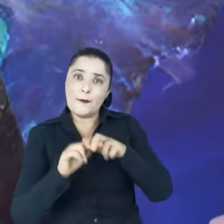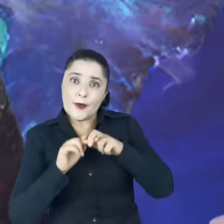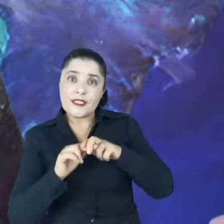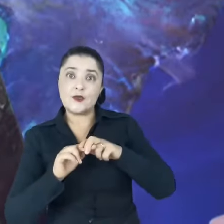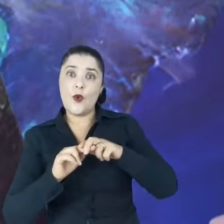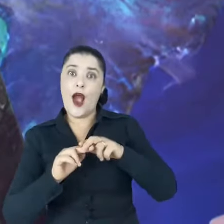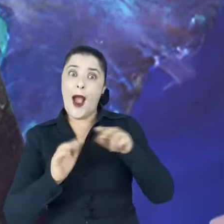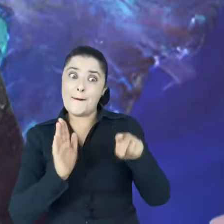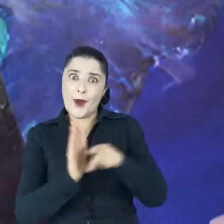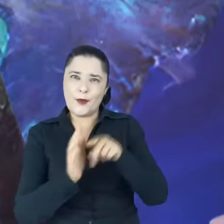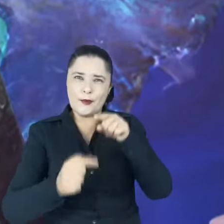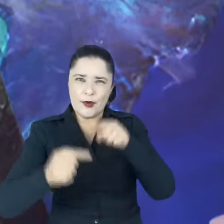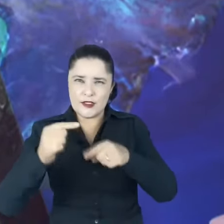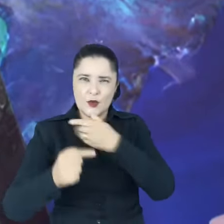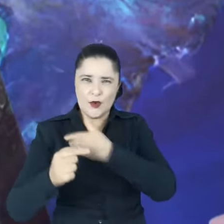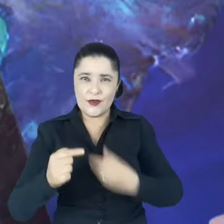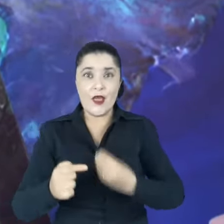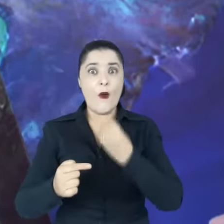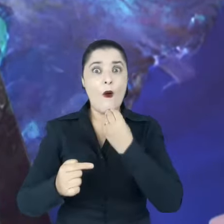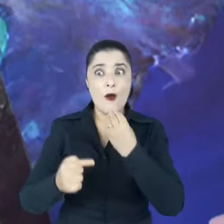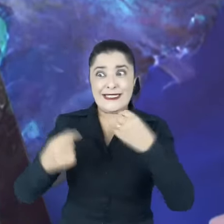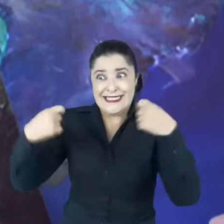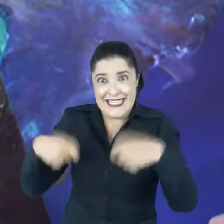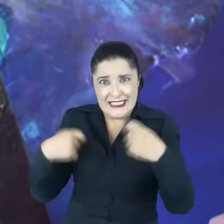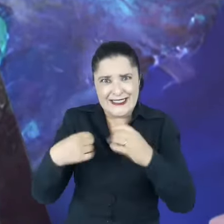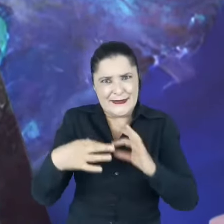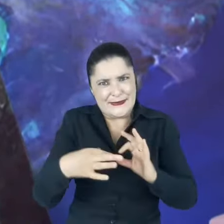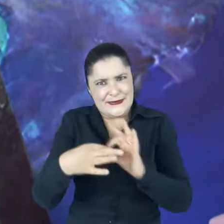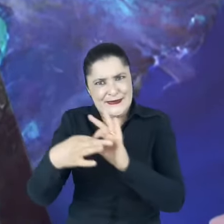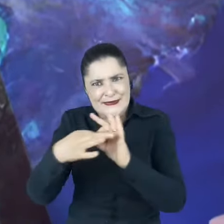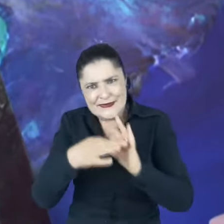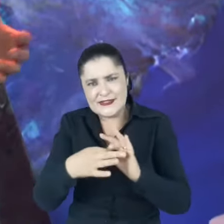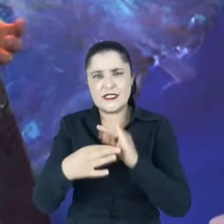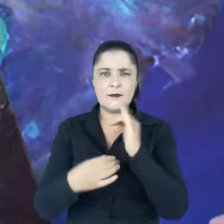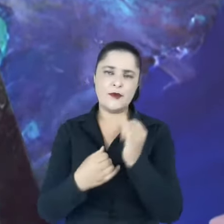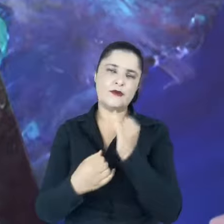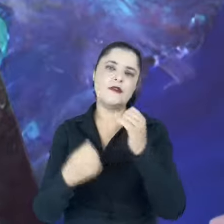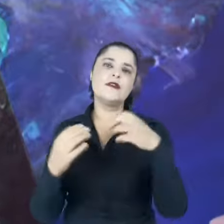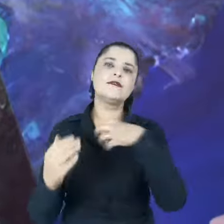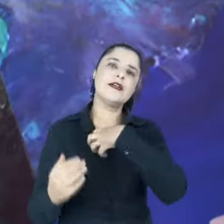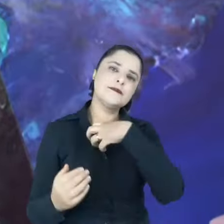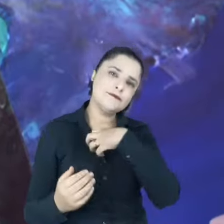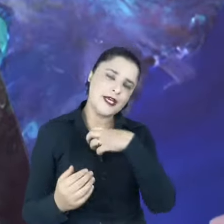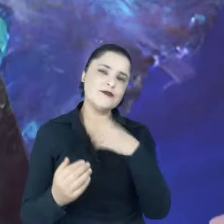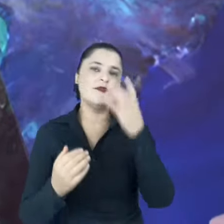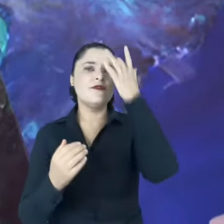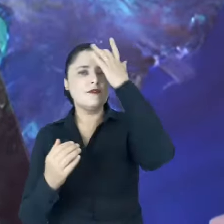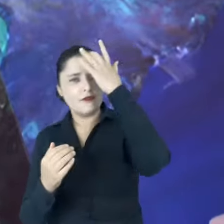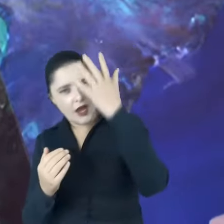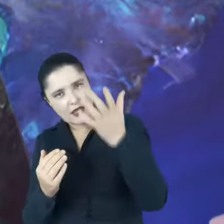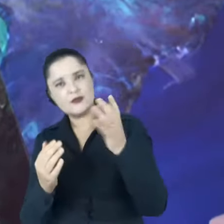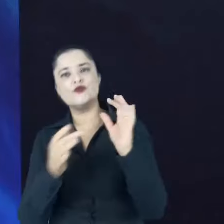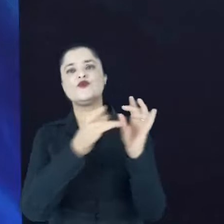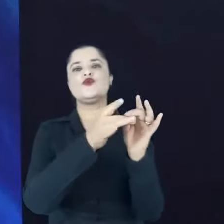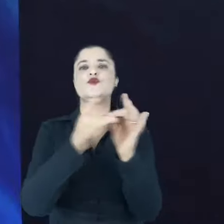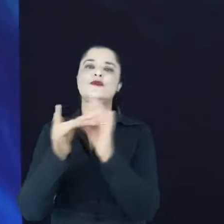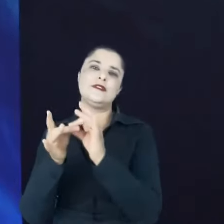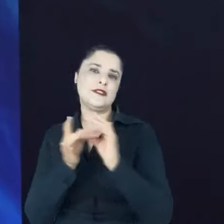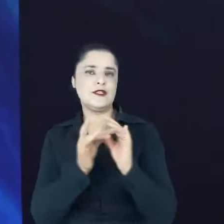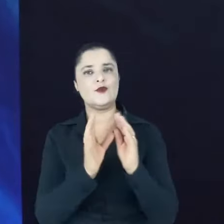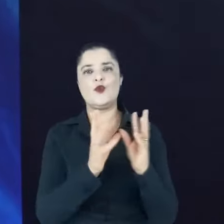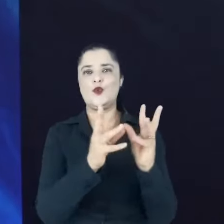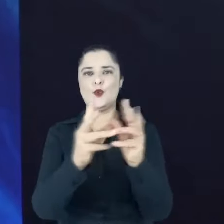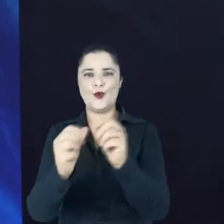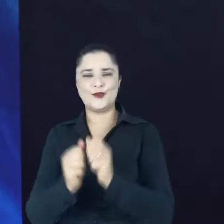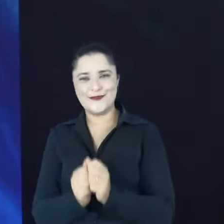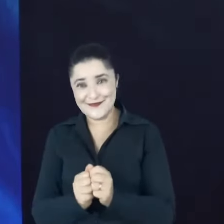tão óbvia, tão necessária e, sob um certo aspecto, fácil de unir todos. Então, você passou a